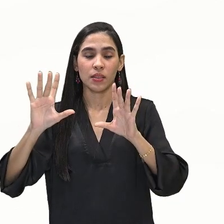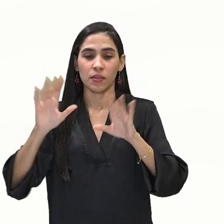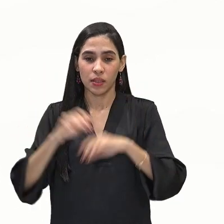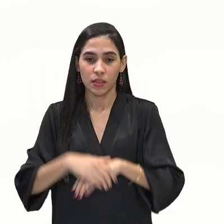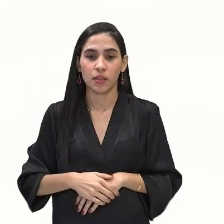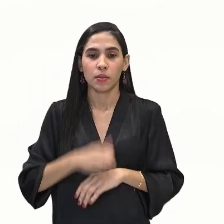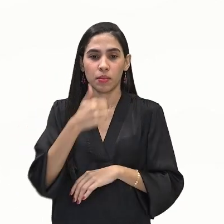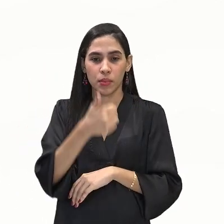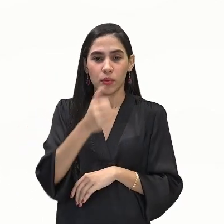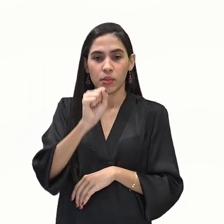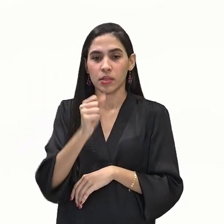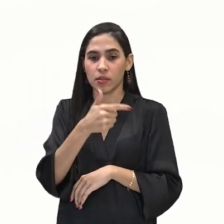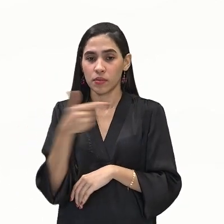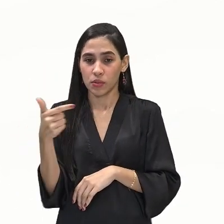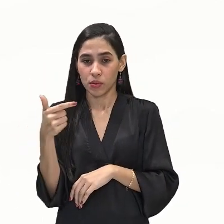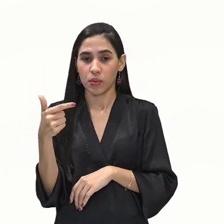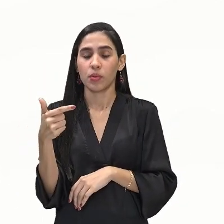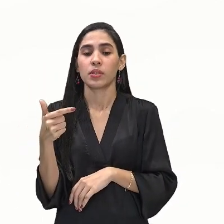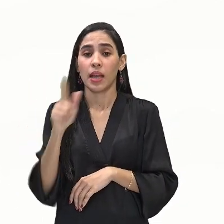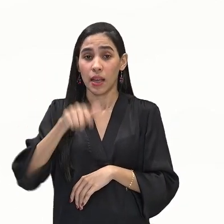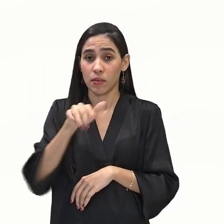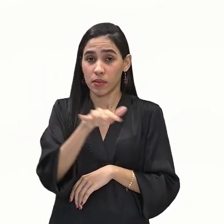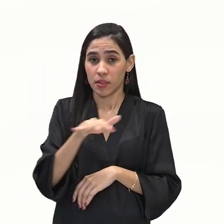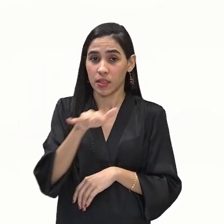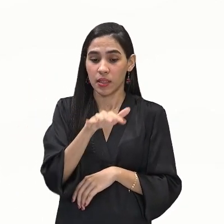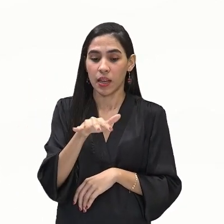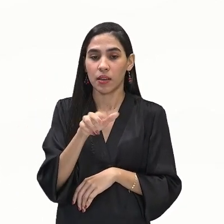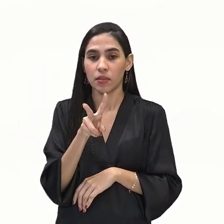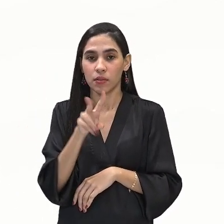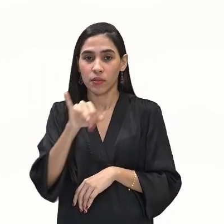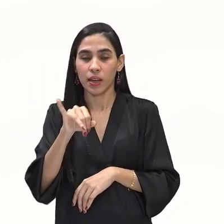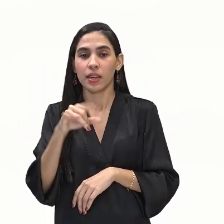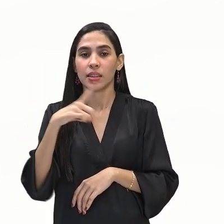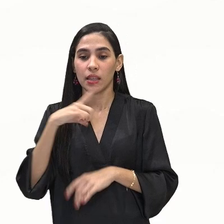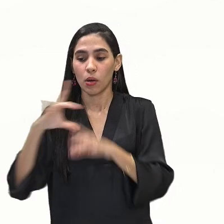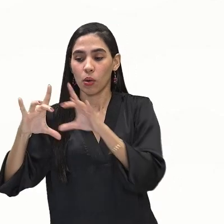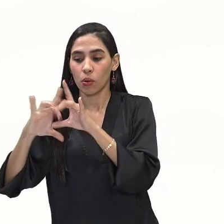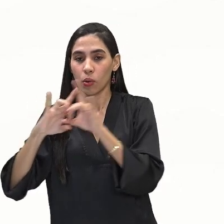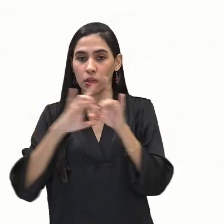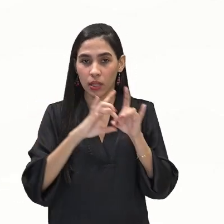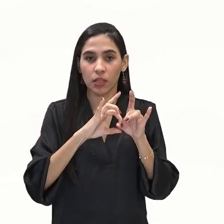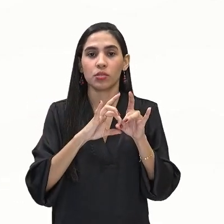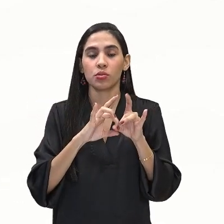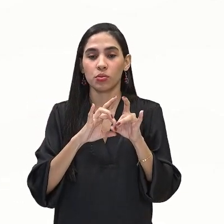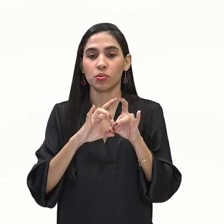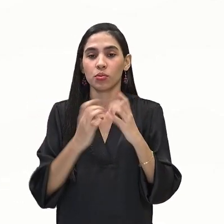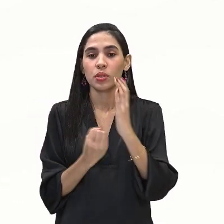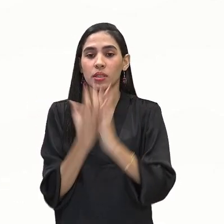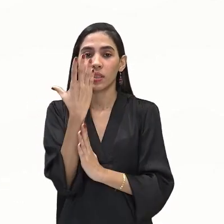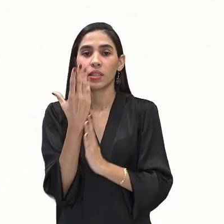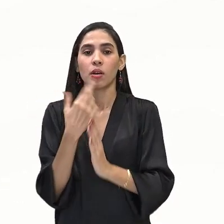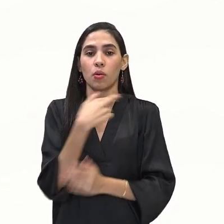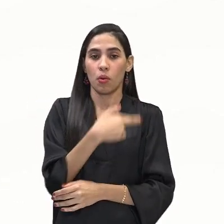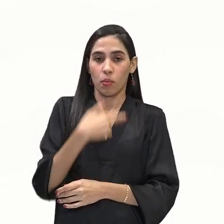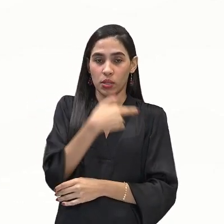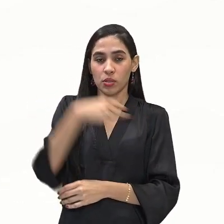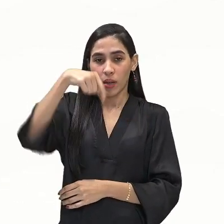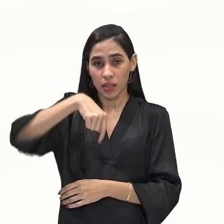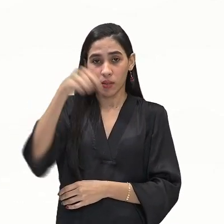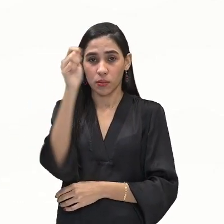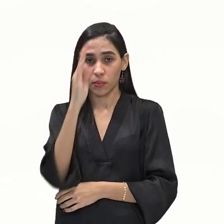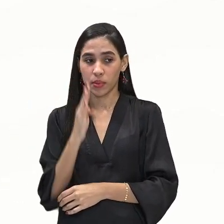1822. Então, esse é o cenário, né, no qual, esse contexto histórico, esse cenário no qual surge o romantismo no